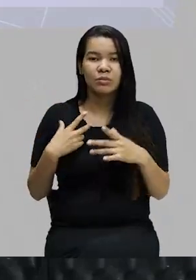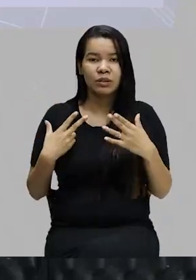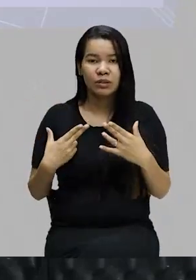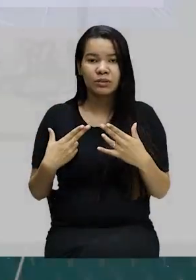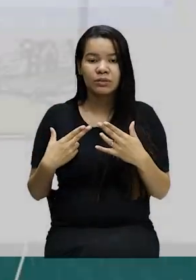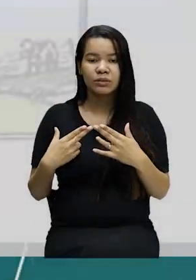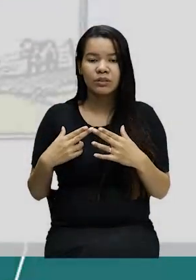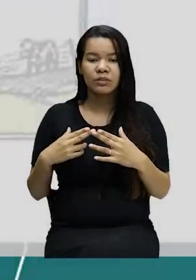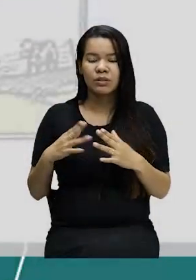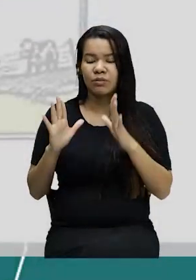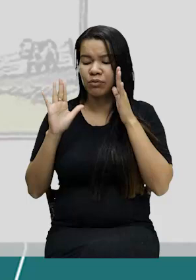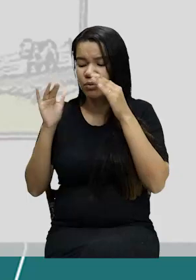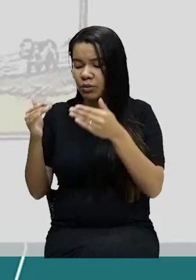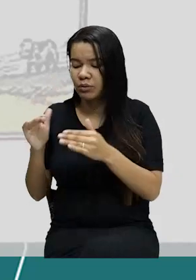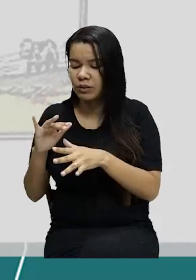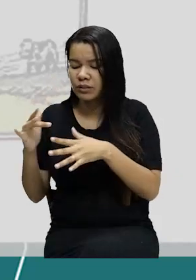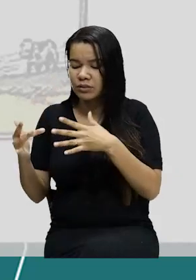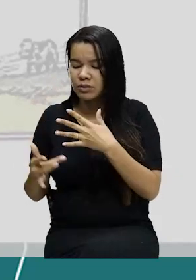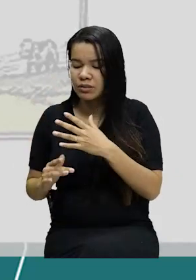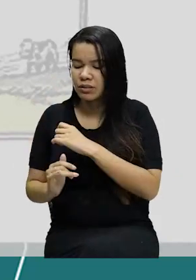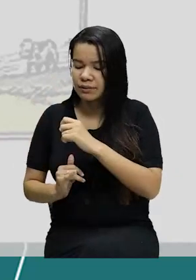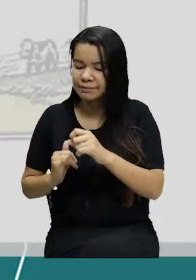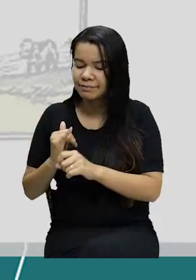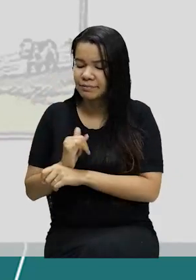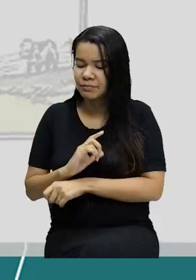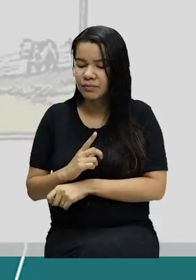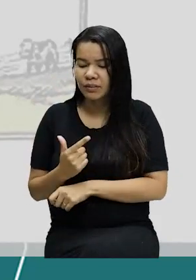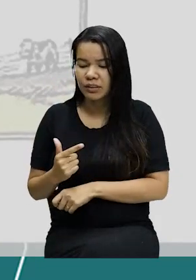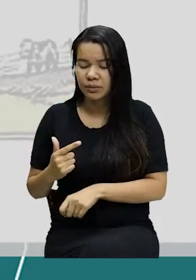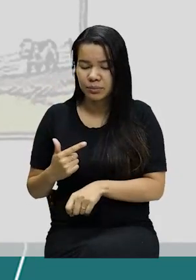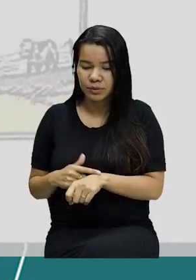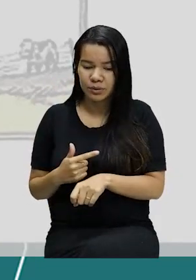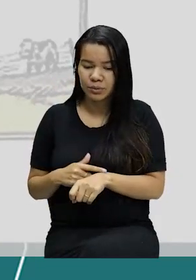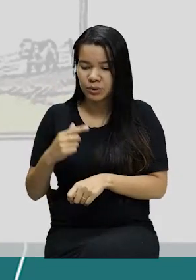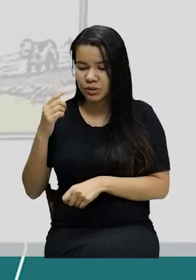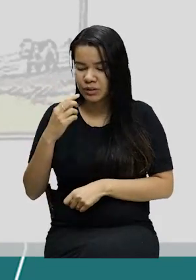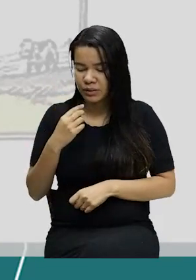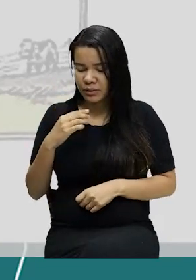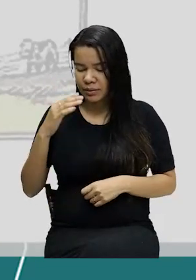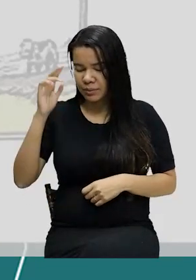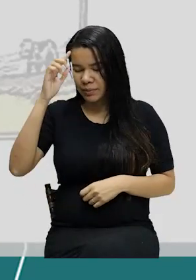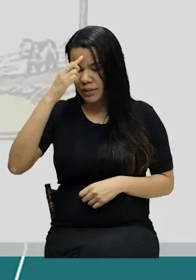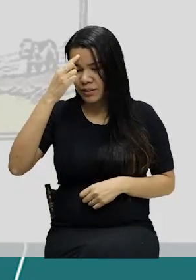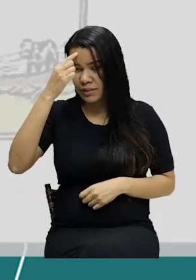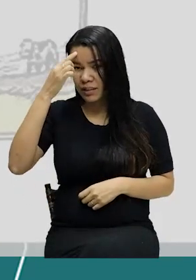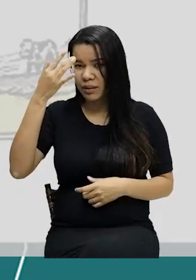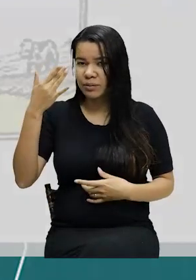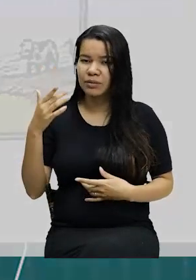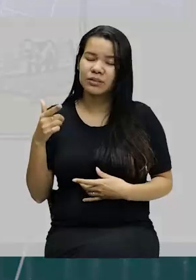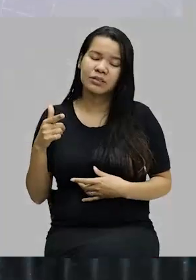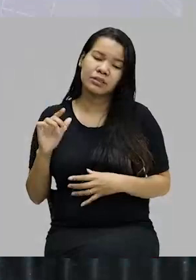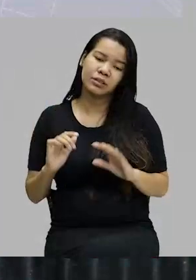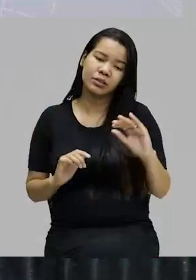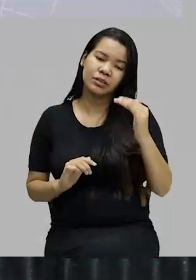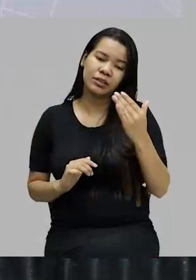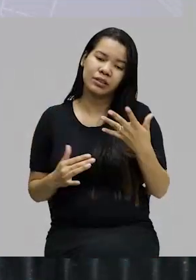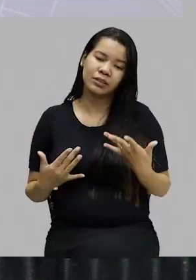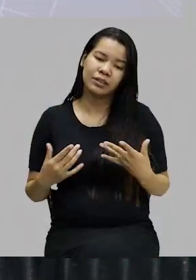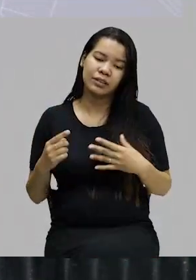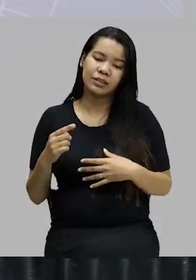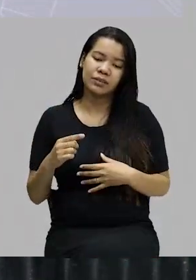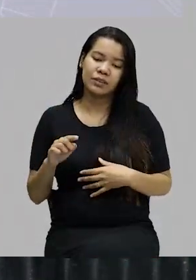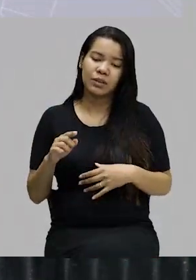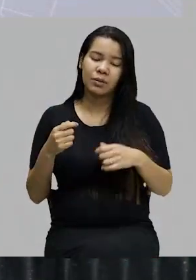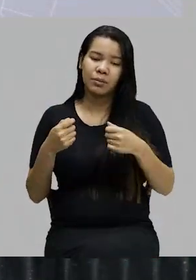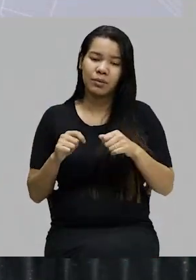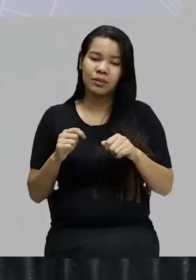sociais, na internet, que nós não temos tempo de reconectar com nós mesmos, né? Então isso acontece muito. Então é isso, turma. Vocês